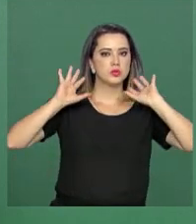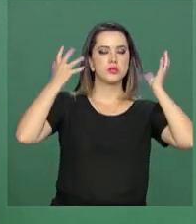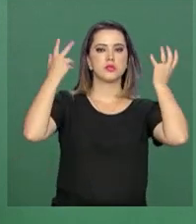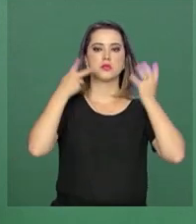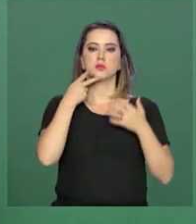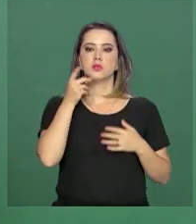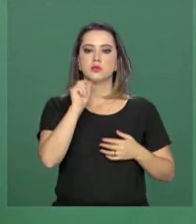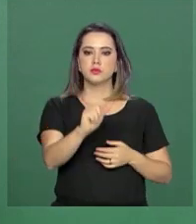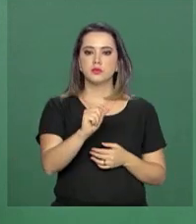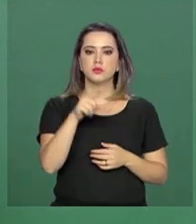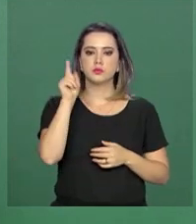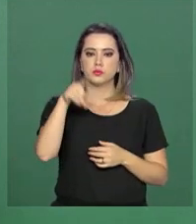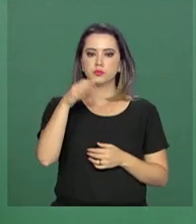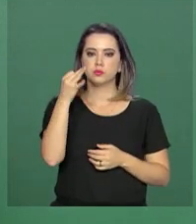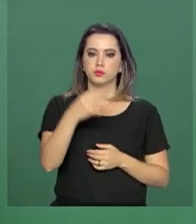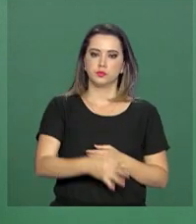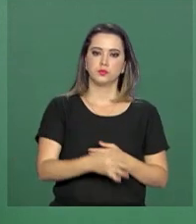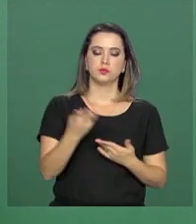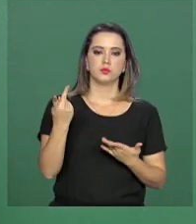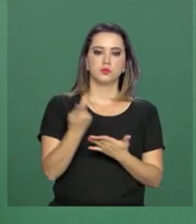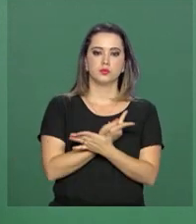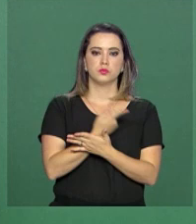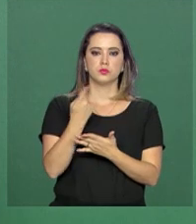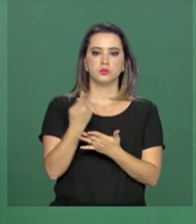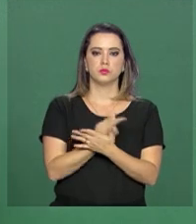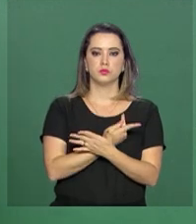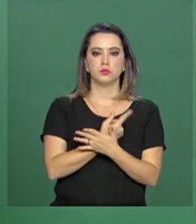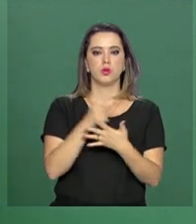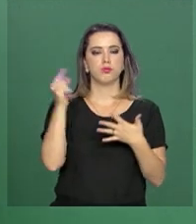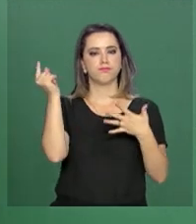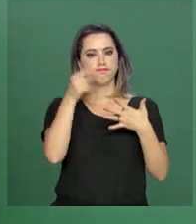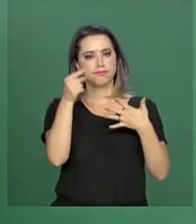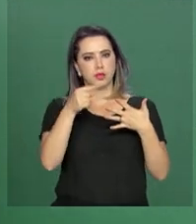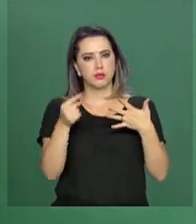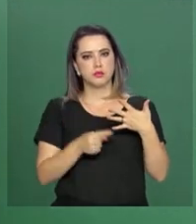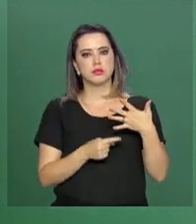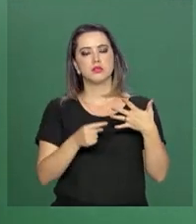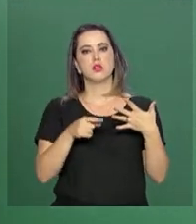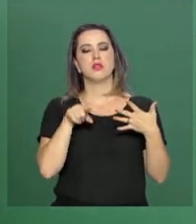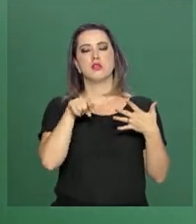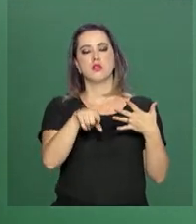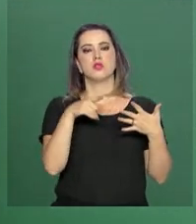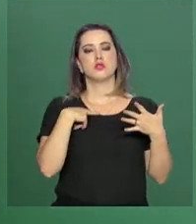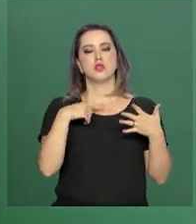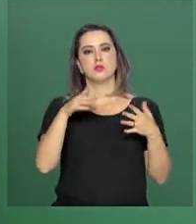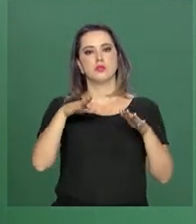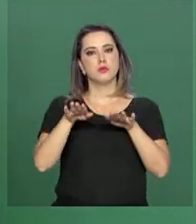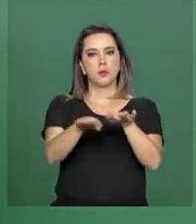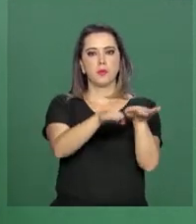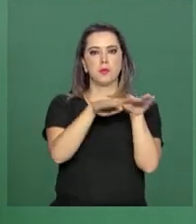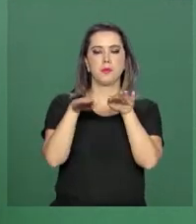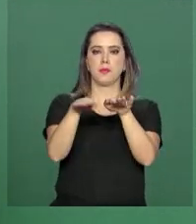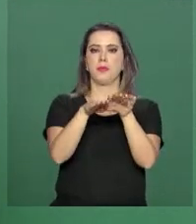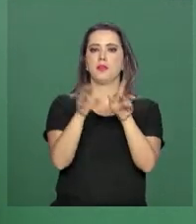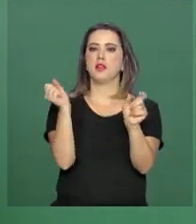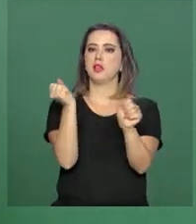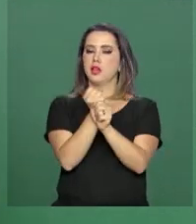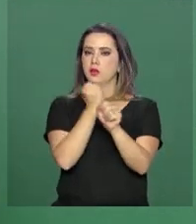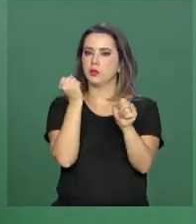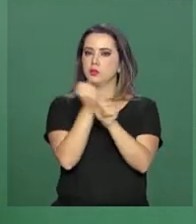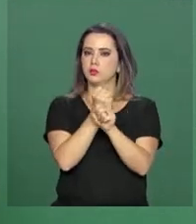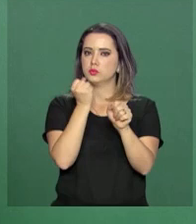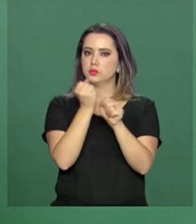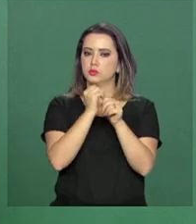desrespeito precisamente um fenômeno que tipifica a democracia ea construção é consenso a